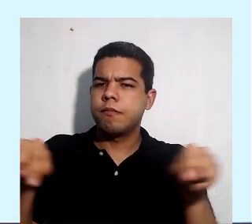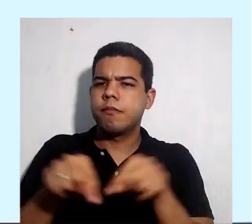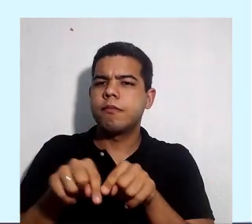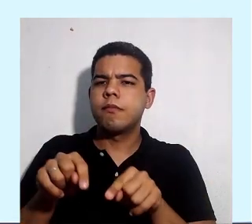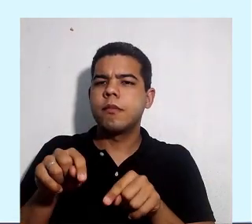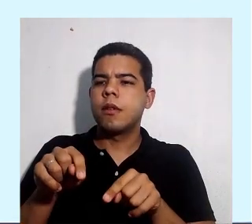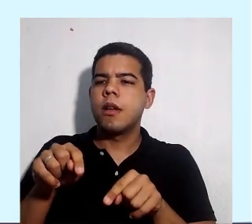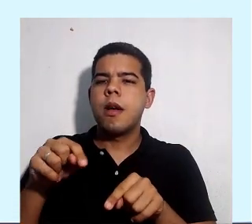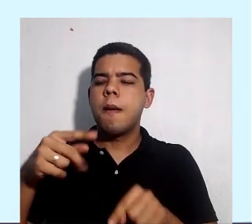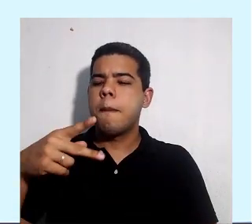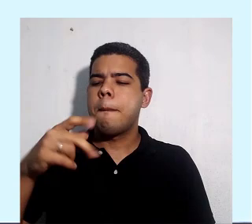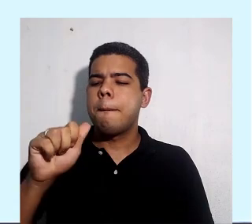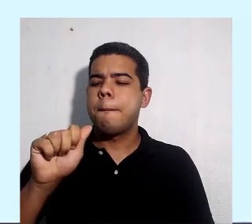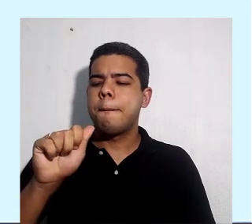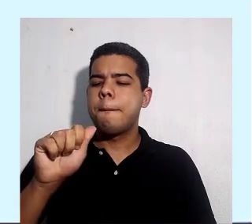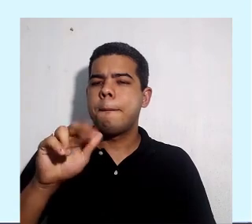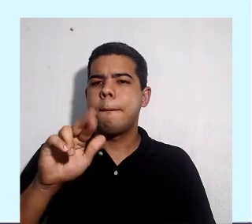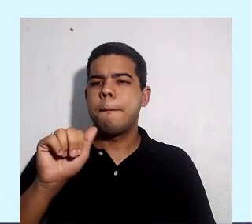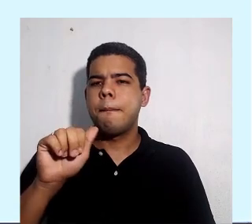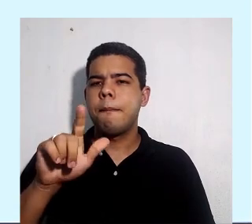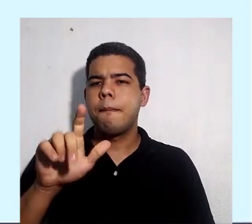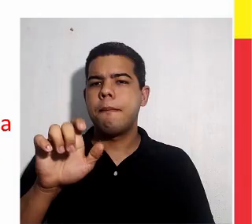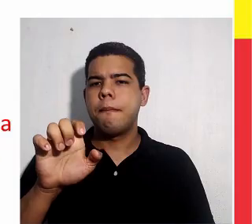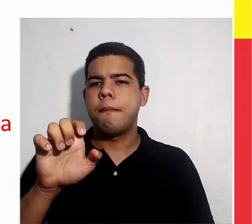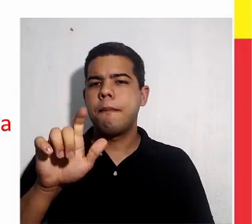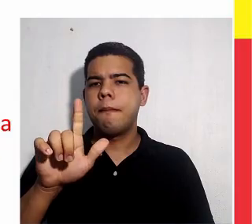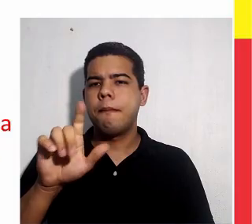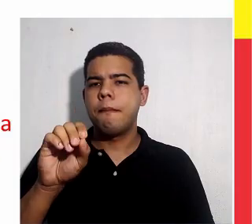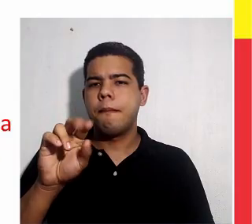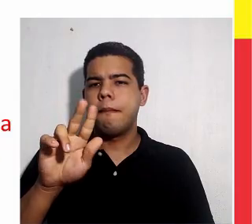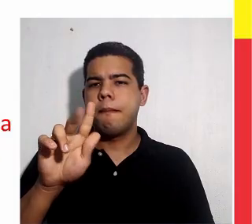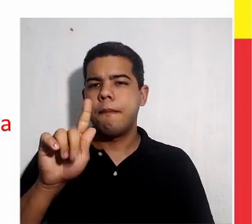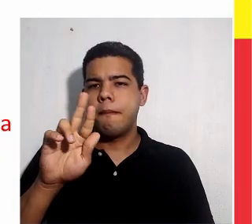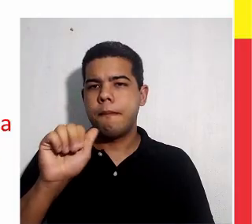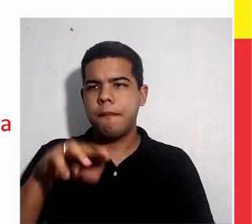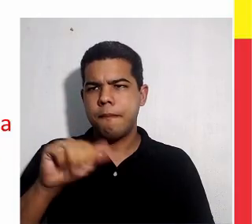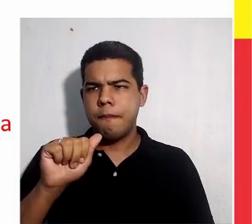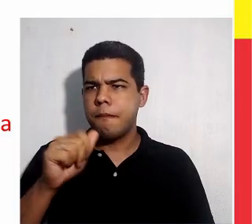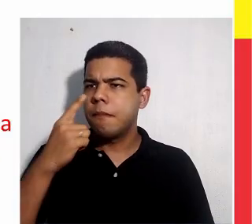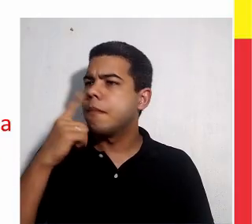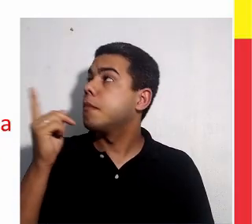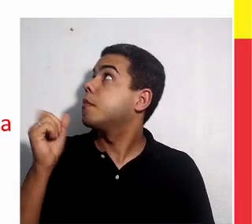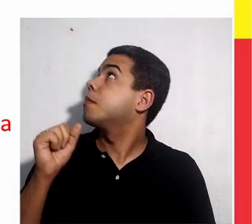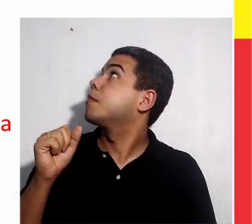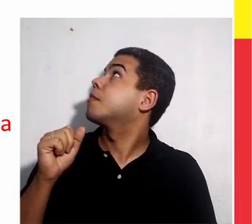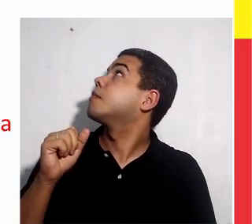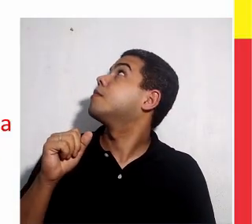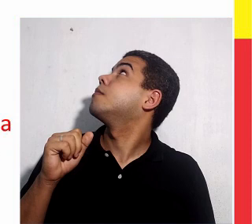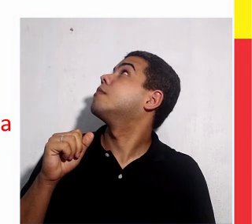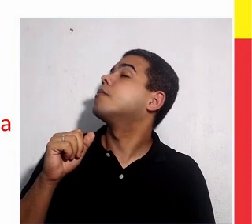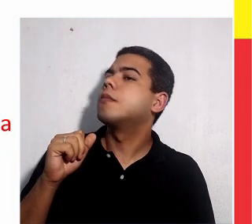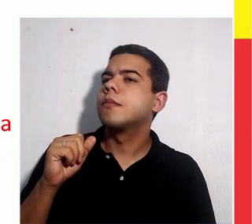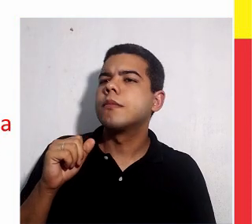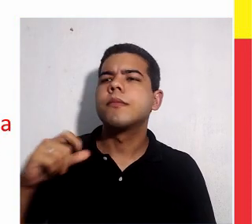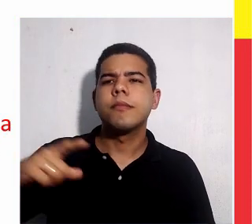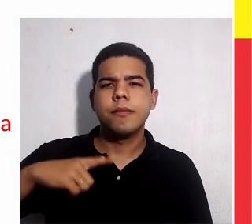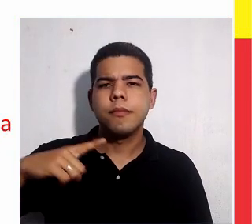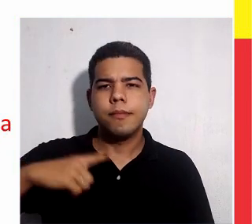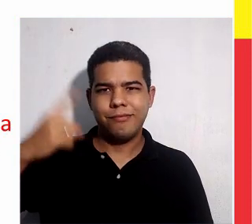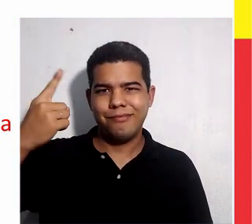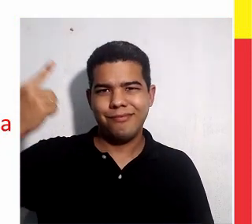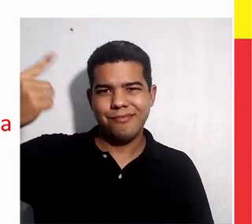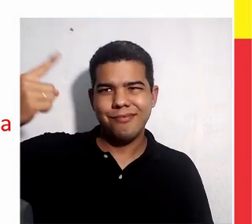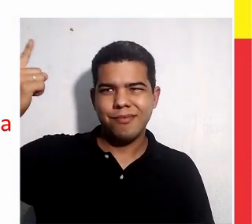calcular a área do paralelogramo. Presta bem atenção na tela, na imagem que eu estou colocando aqui. Ó. Primeira imagem é